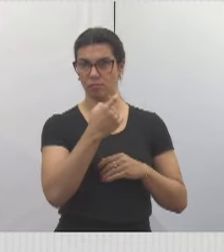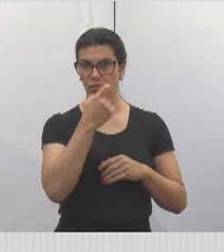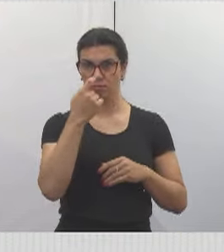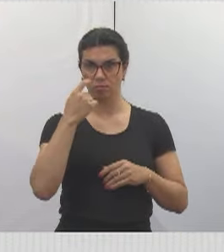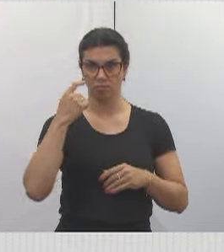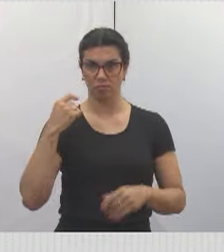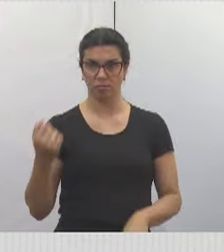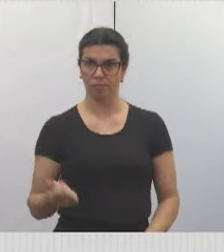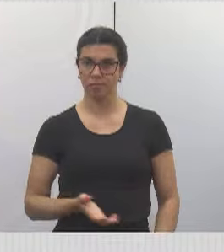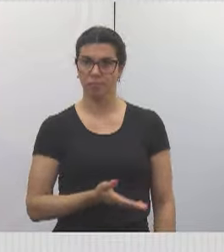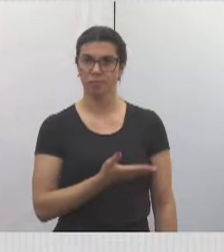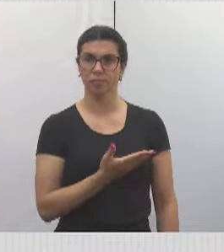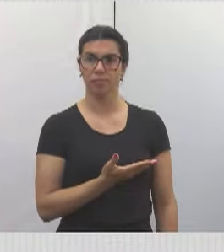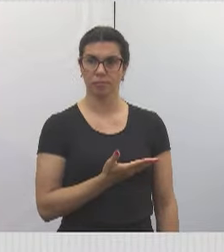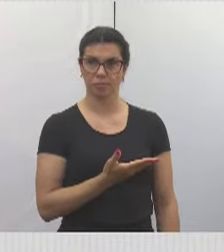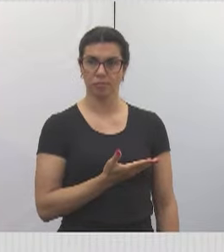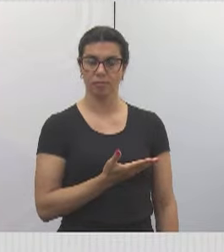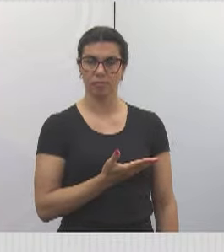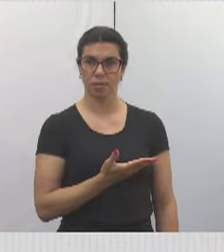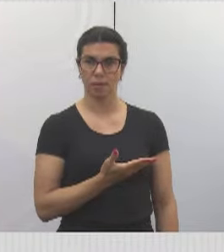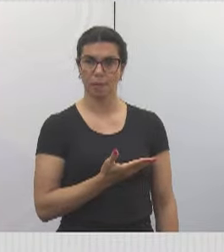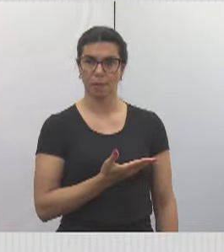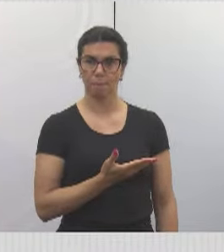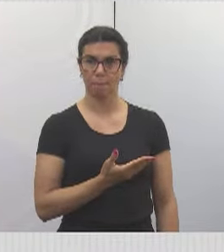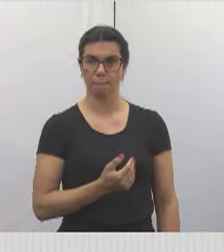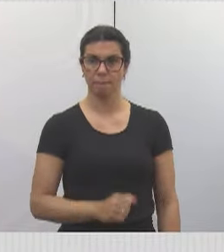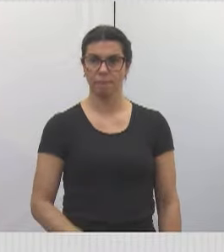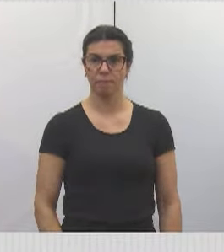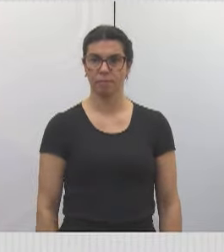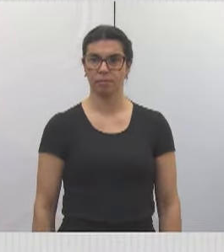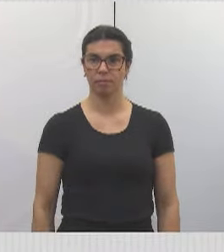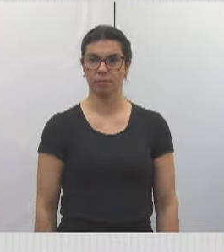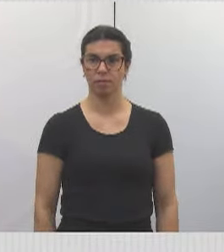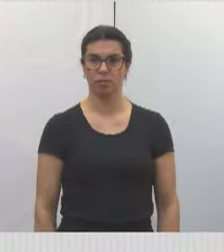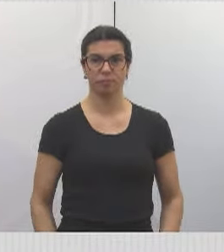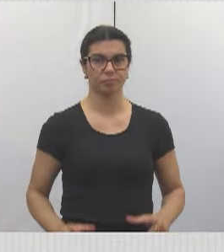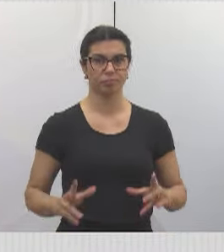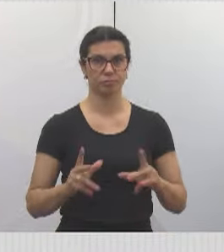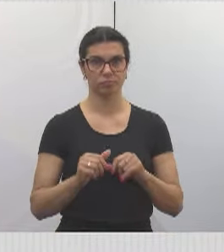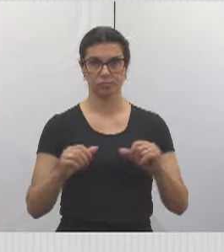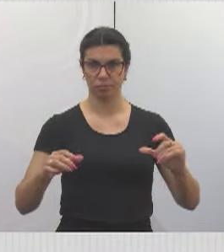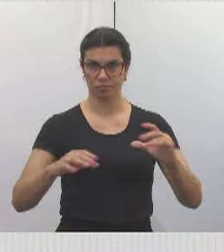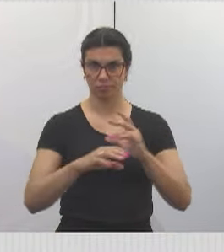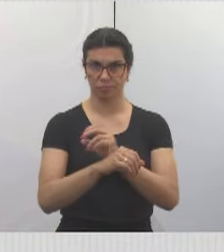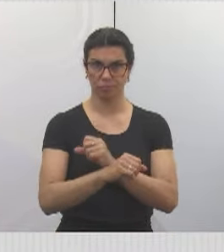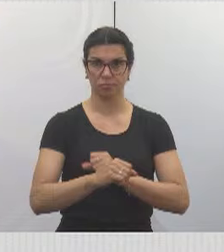Antes e depois. Tirei essa foto agora que estava fazendo lá. Está tudo pronto, graças a Deus.